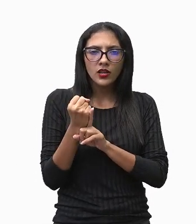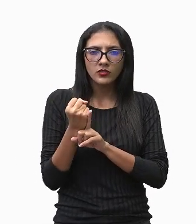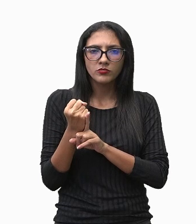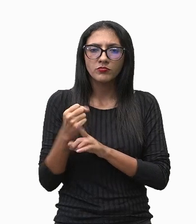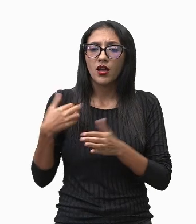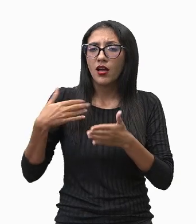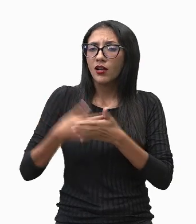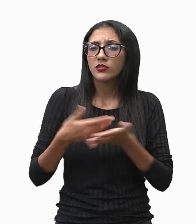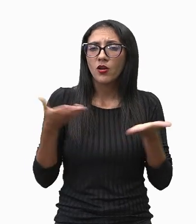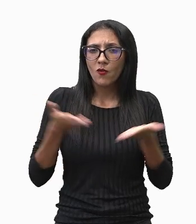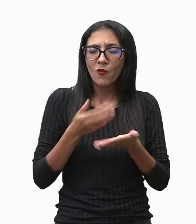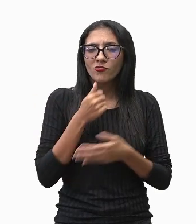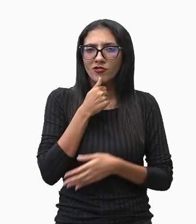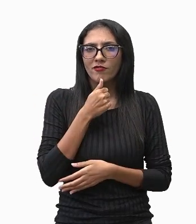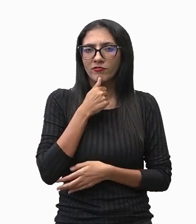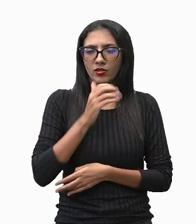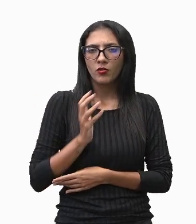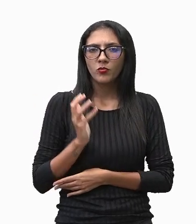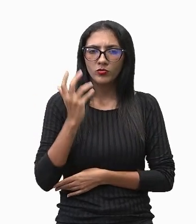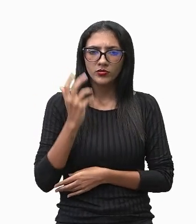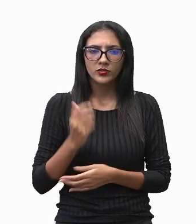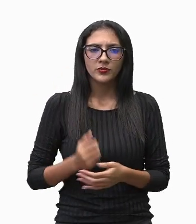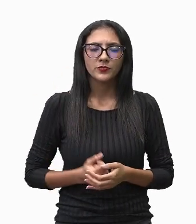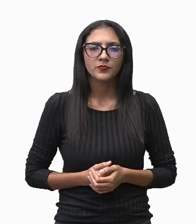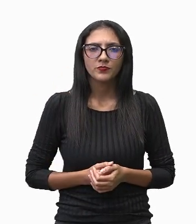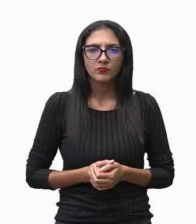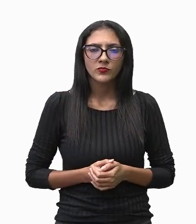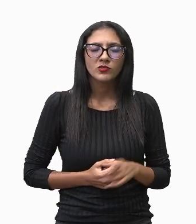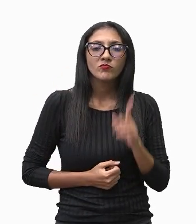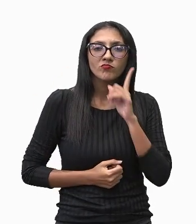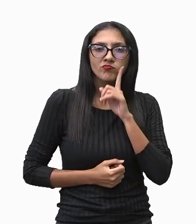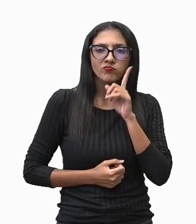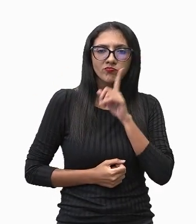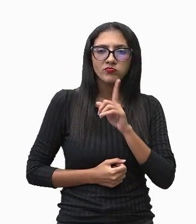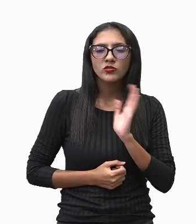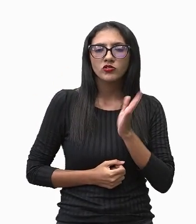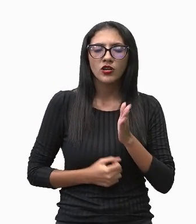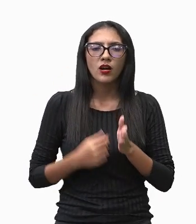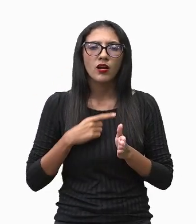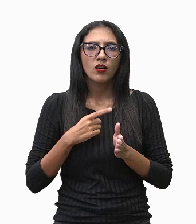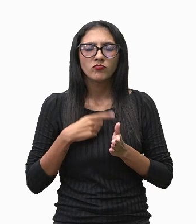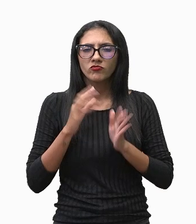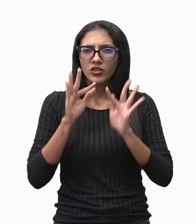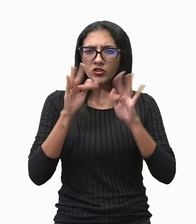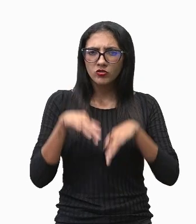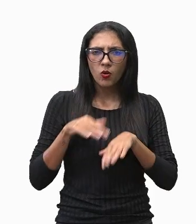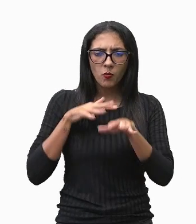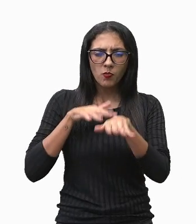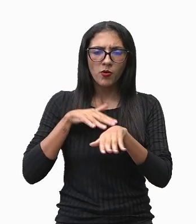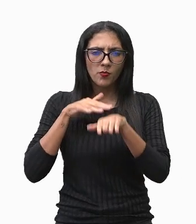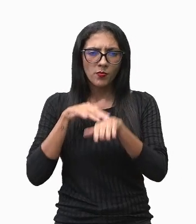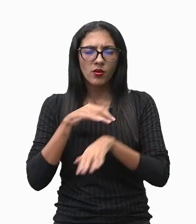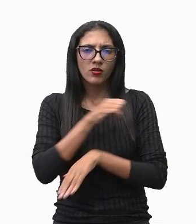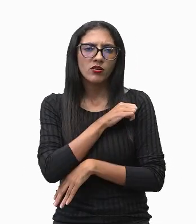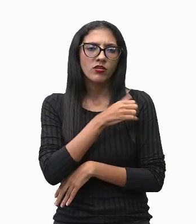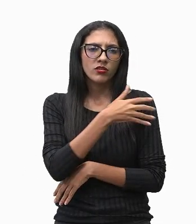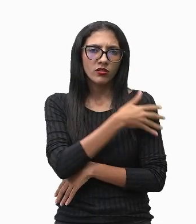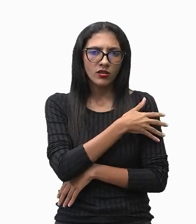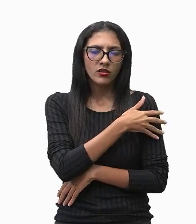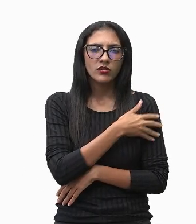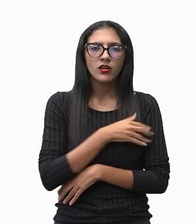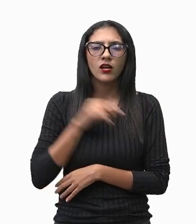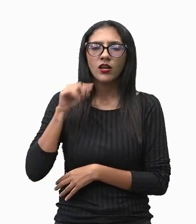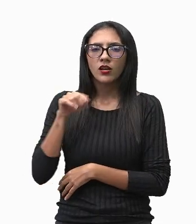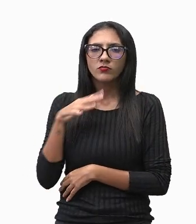dias de hoje. Então, apesar dos Estados Unidos terem retirado as suas tropas, né, existe aí